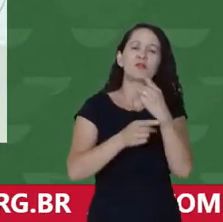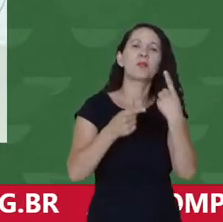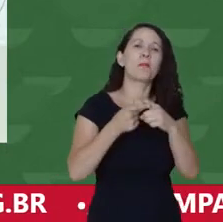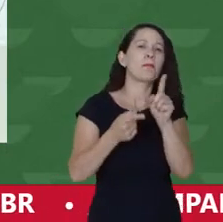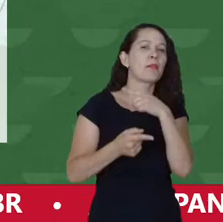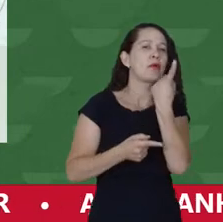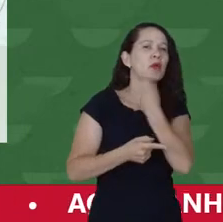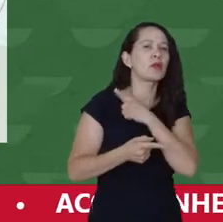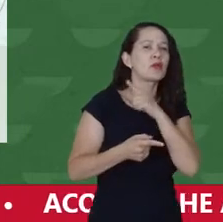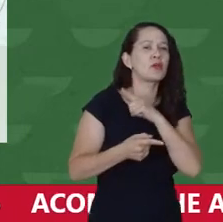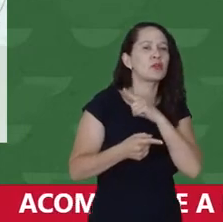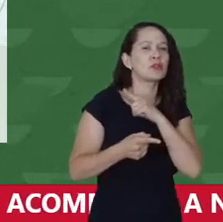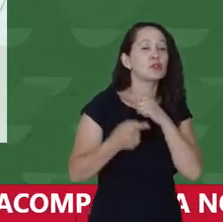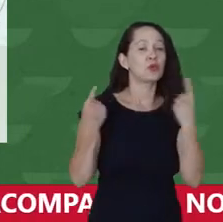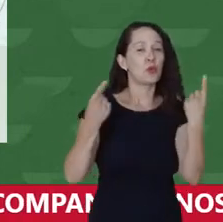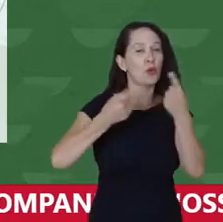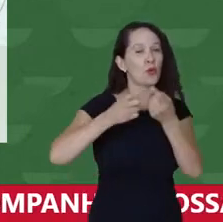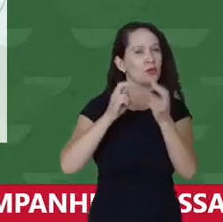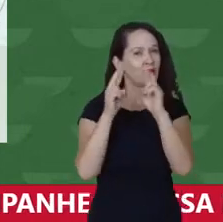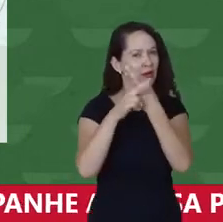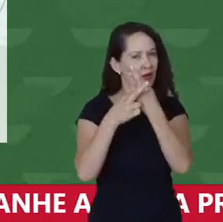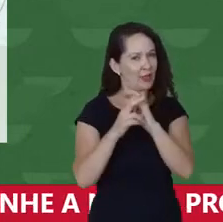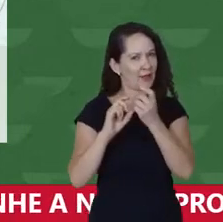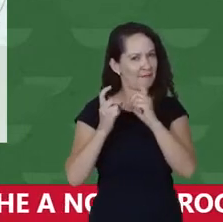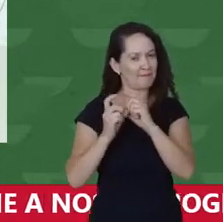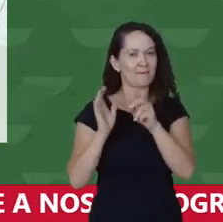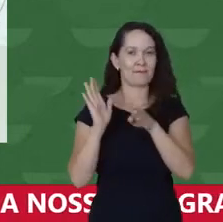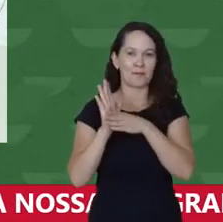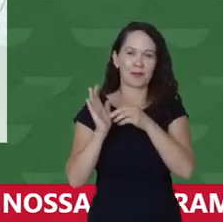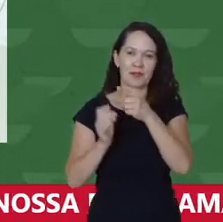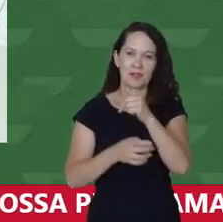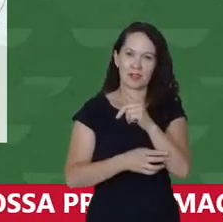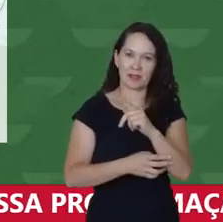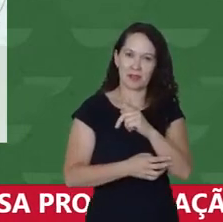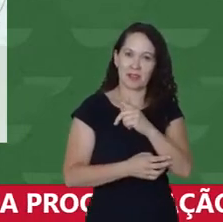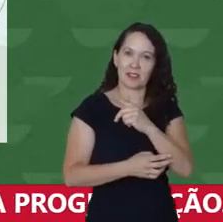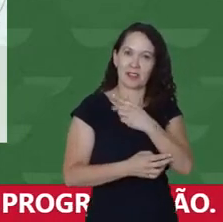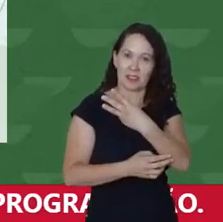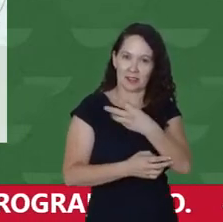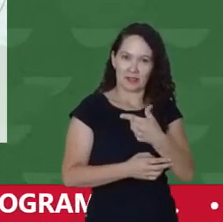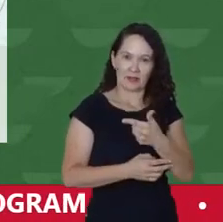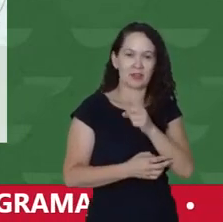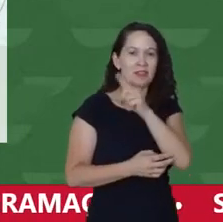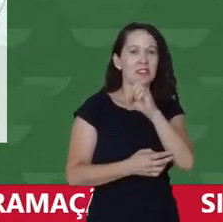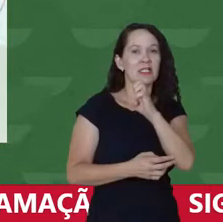nós temos contrariedade com essa reforma administrativa PEC 32. Zeca Dirceu.